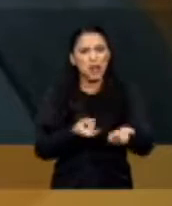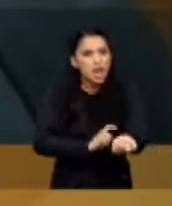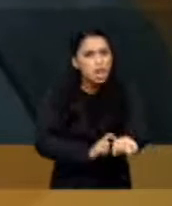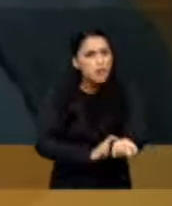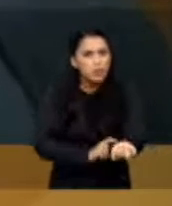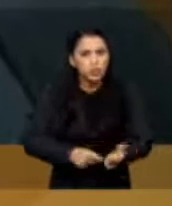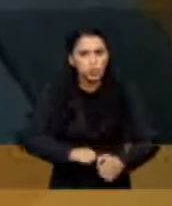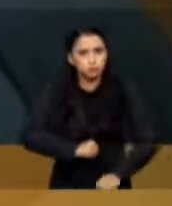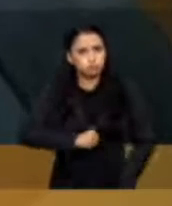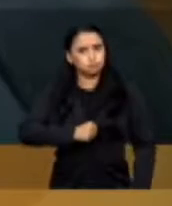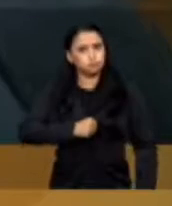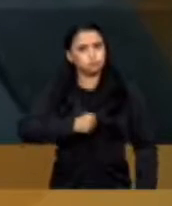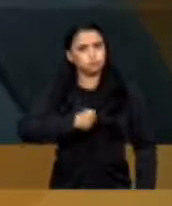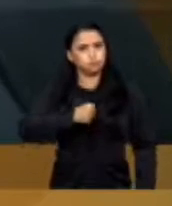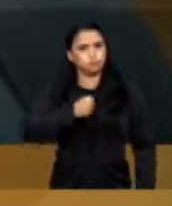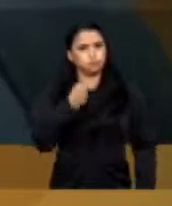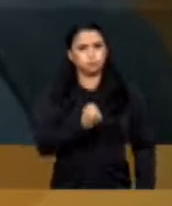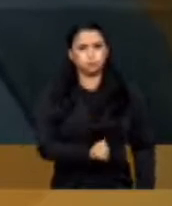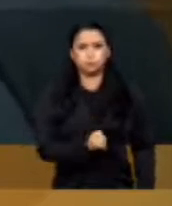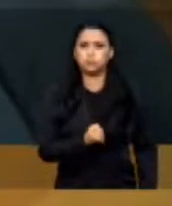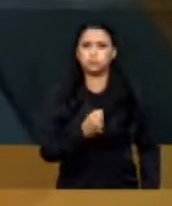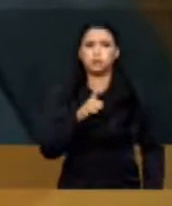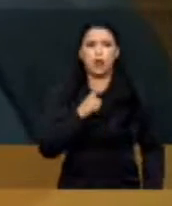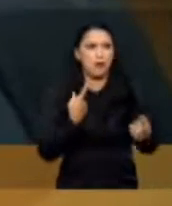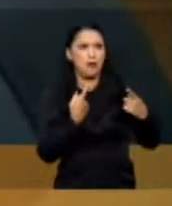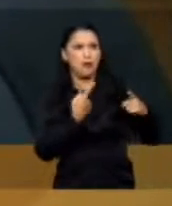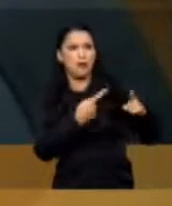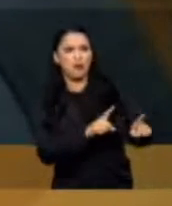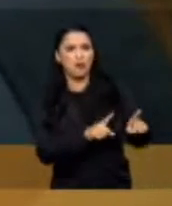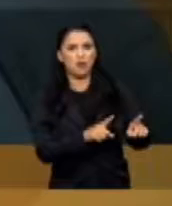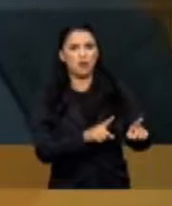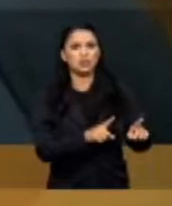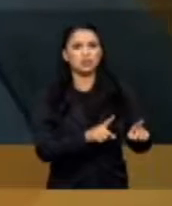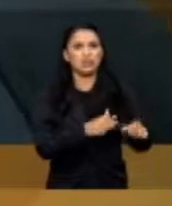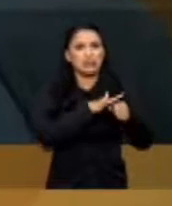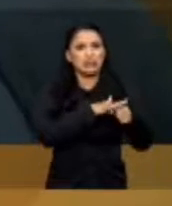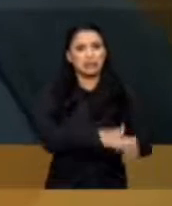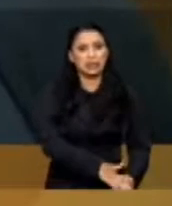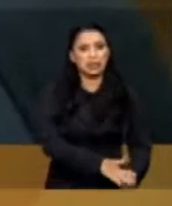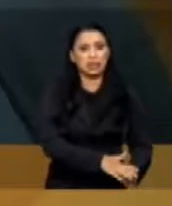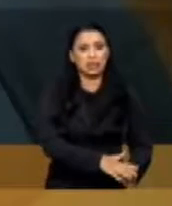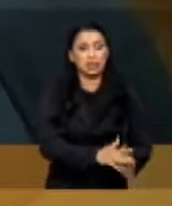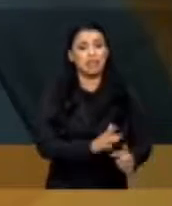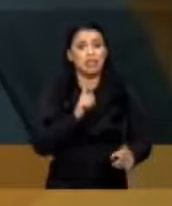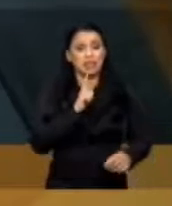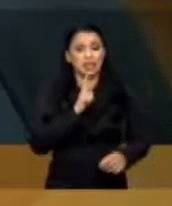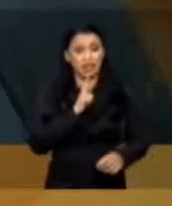na palavra, desejo de supressão do adversário, exclusão do